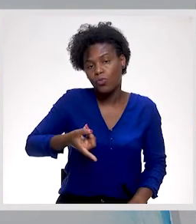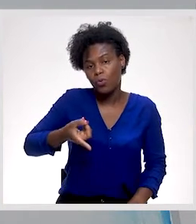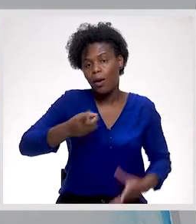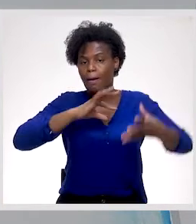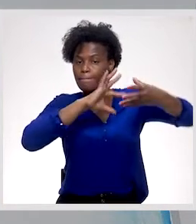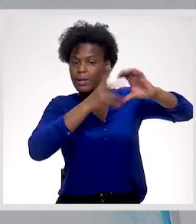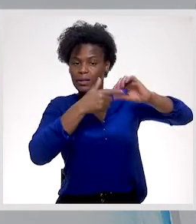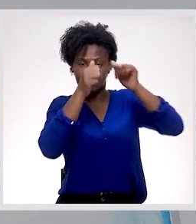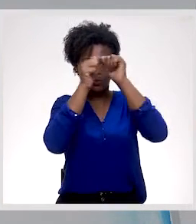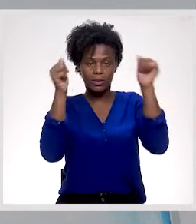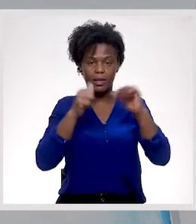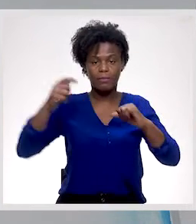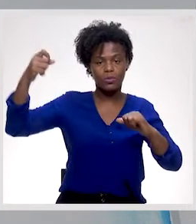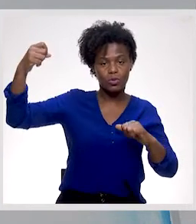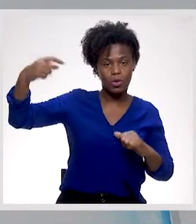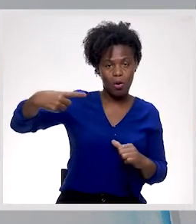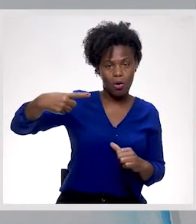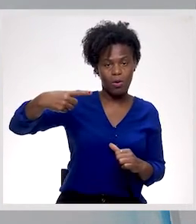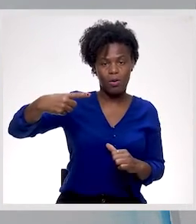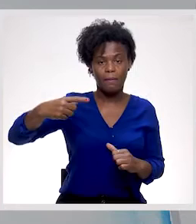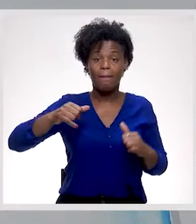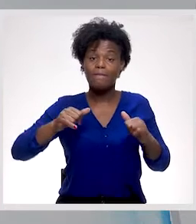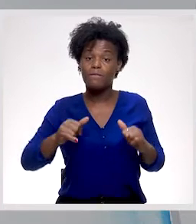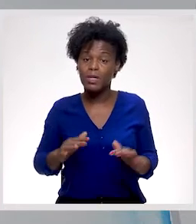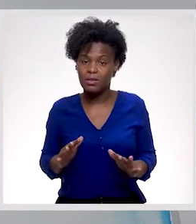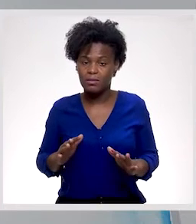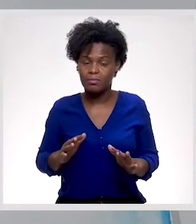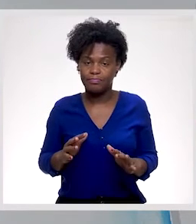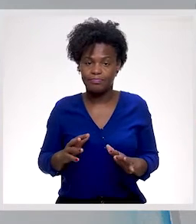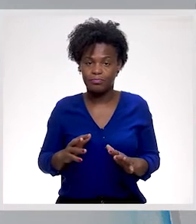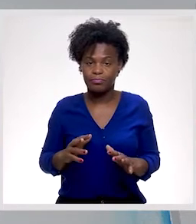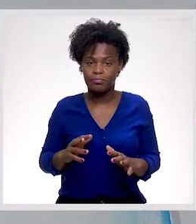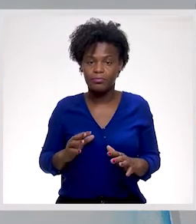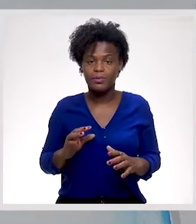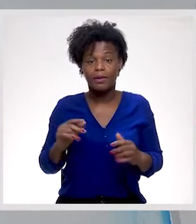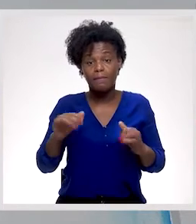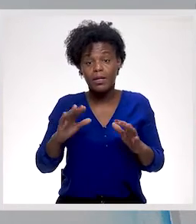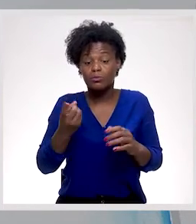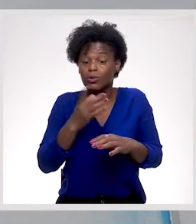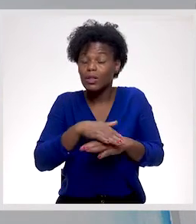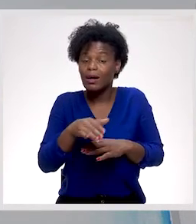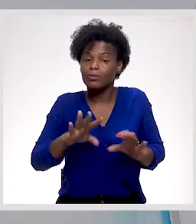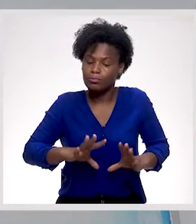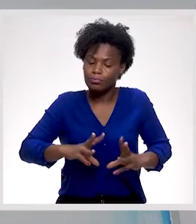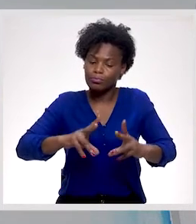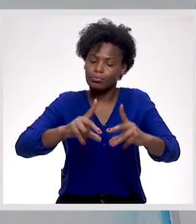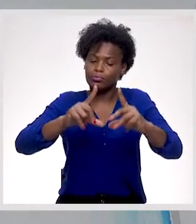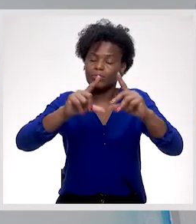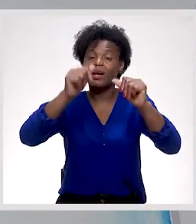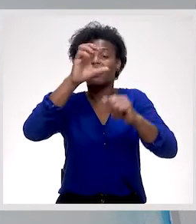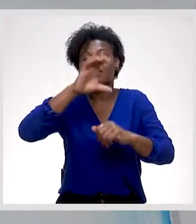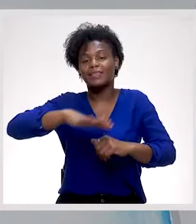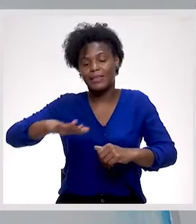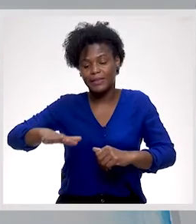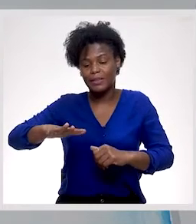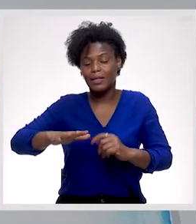Sistema Solar. Mas, fruto da evolução da própria ciência,